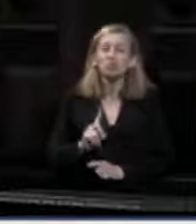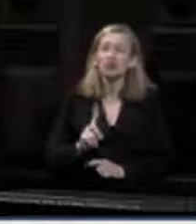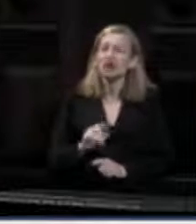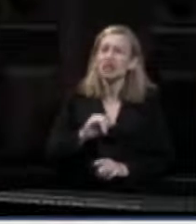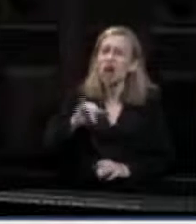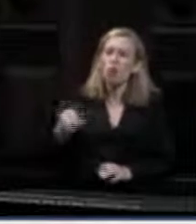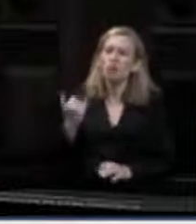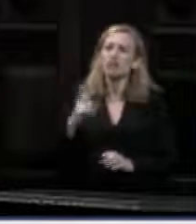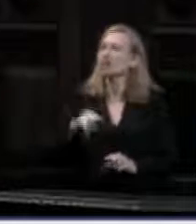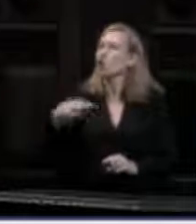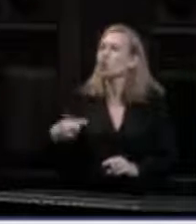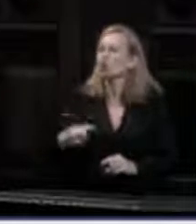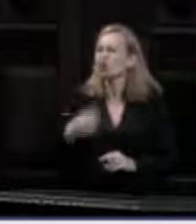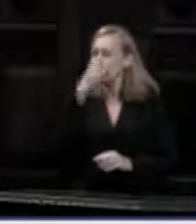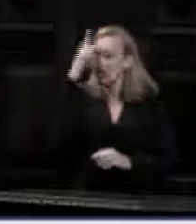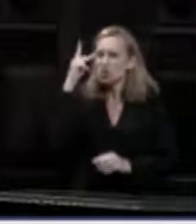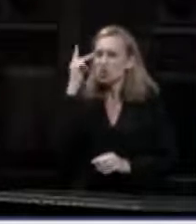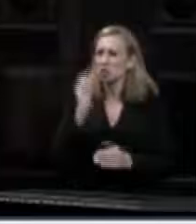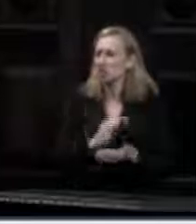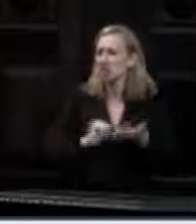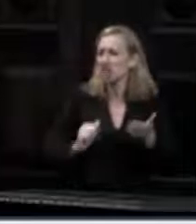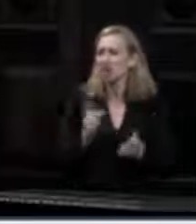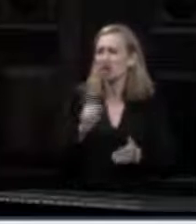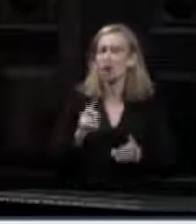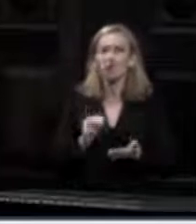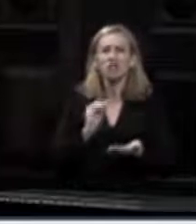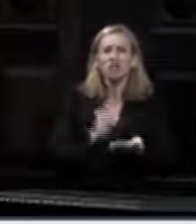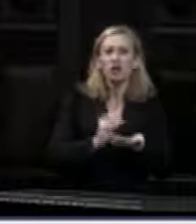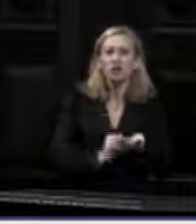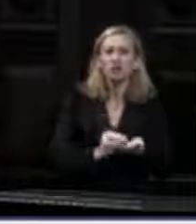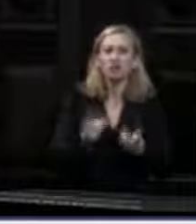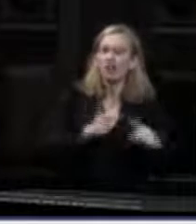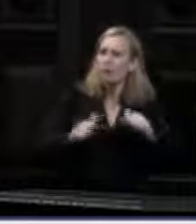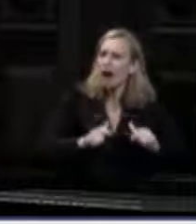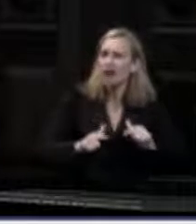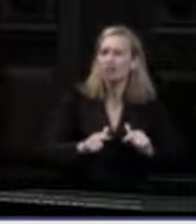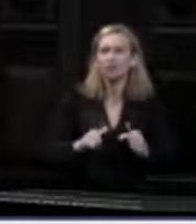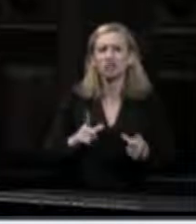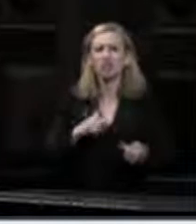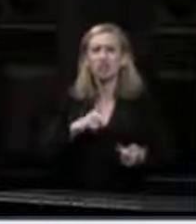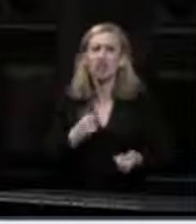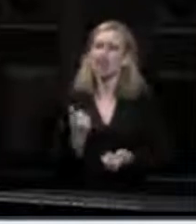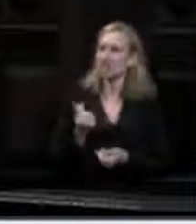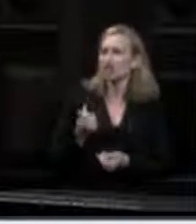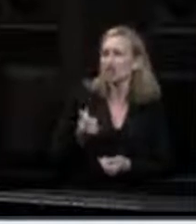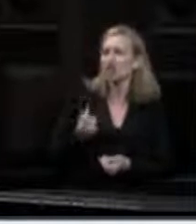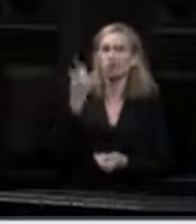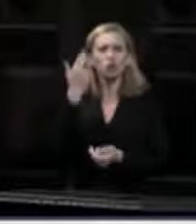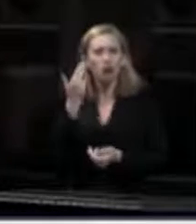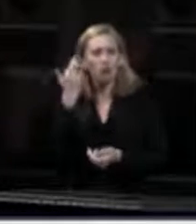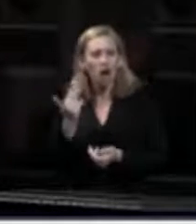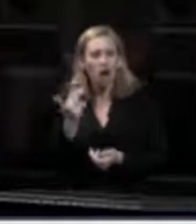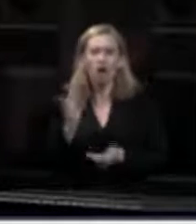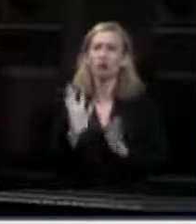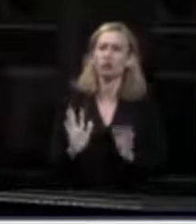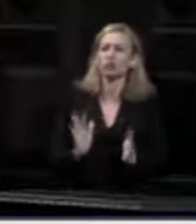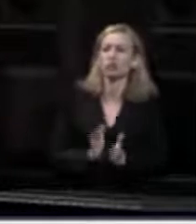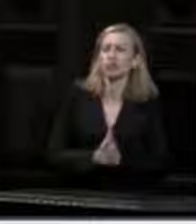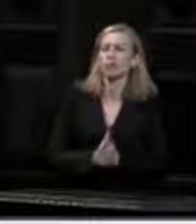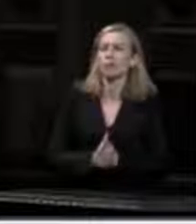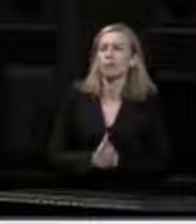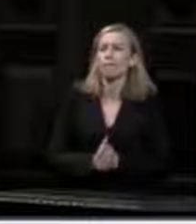oportunidade de algumas pessoas que até estão desempregadas de ganhar um dinheiro de forma informal levando crianças para a